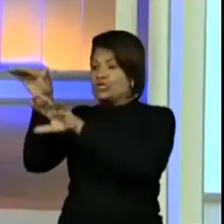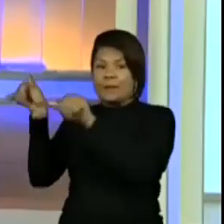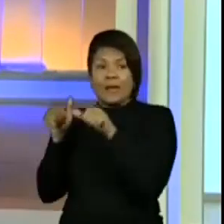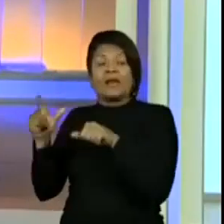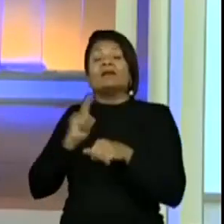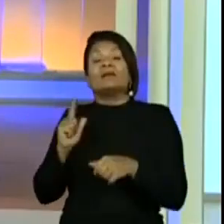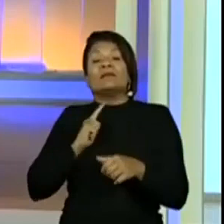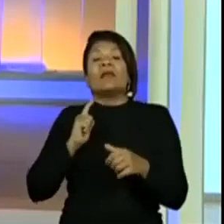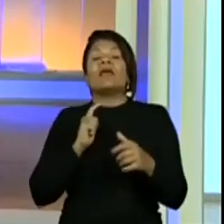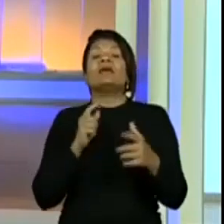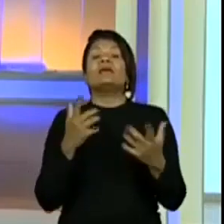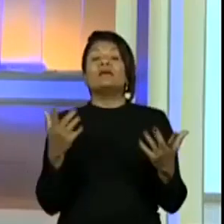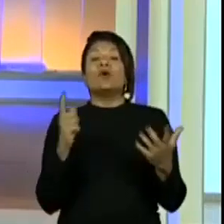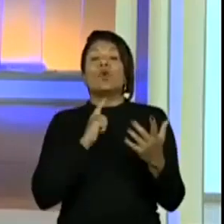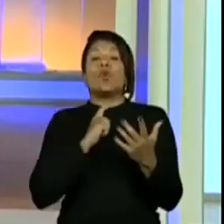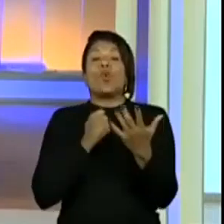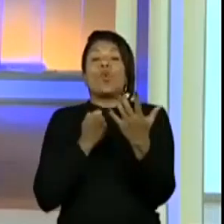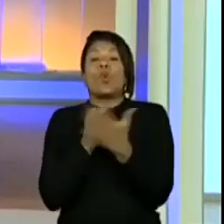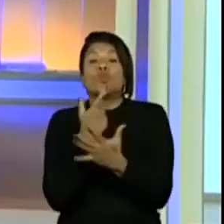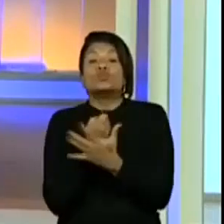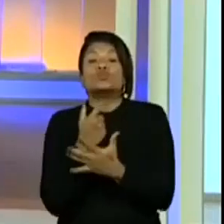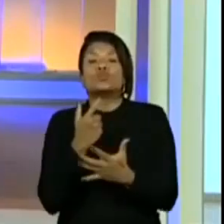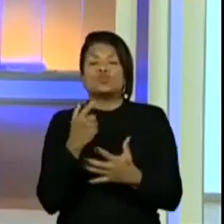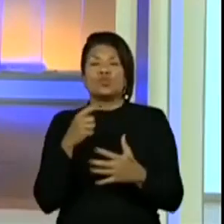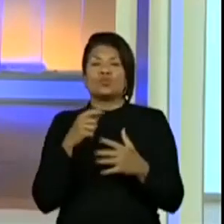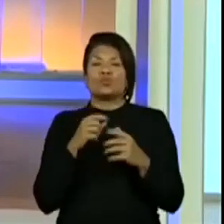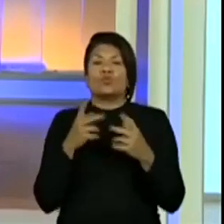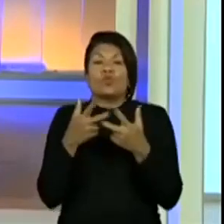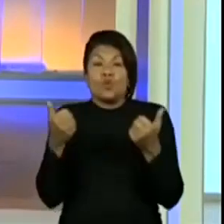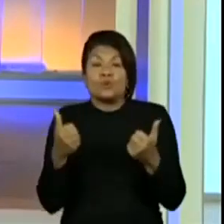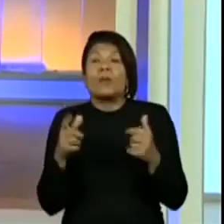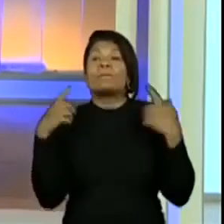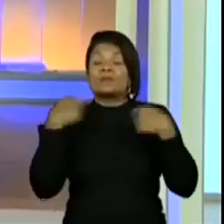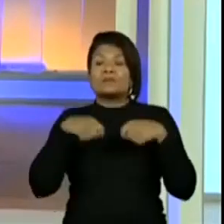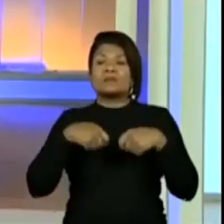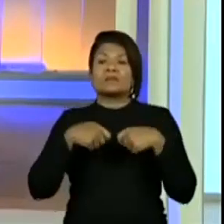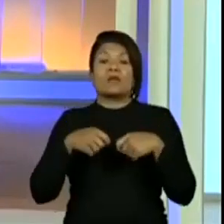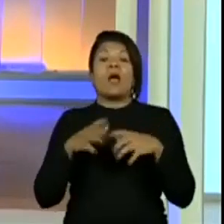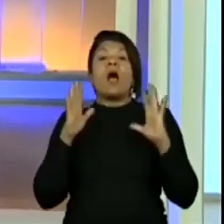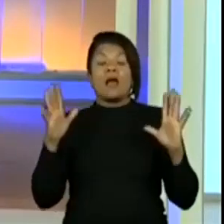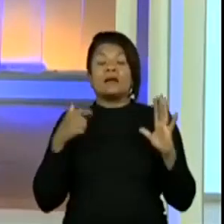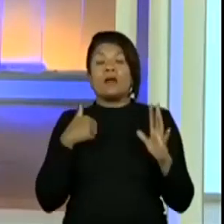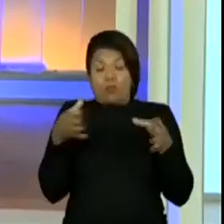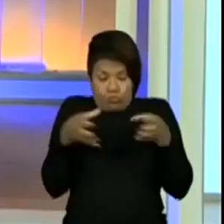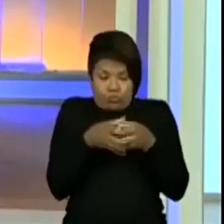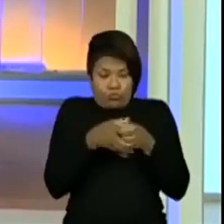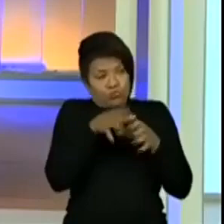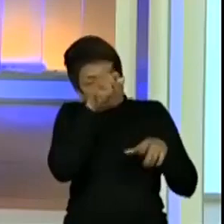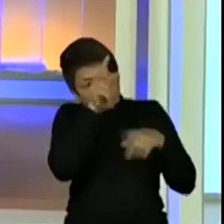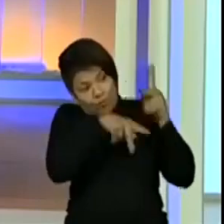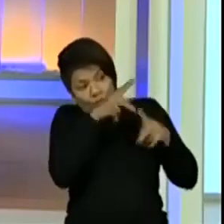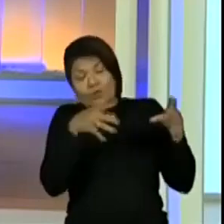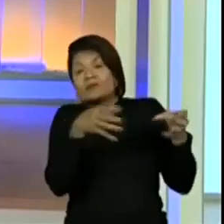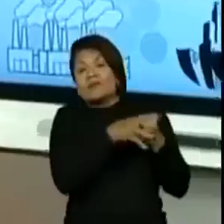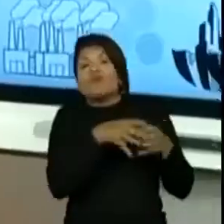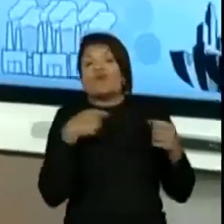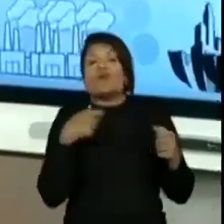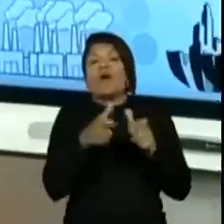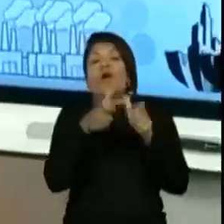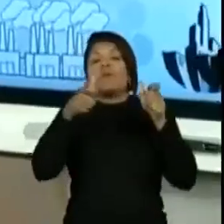tomar uma proporção muito grande, mas a população foi aumentando. A população foi